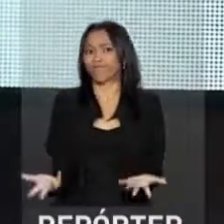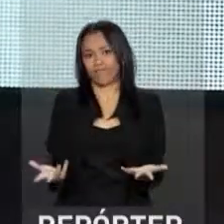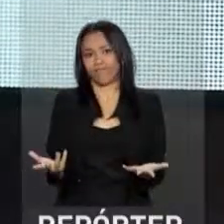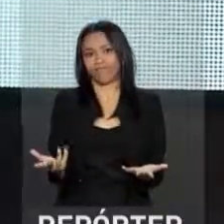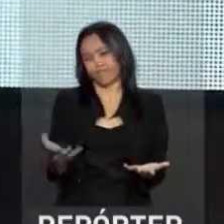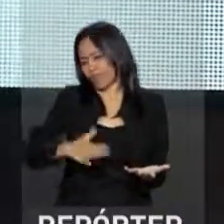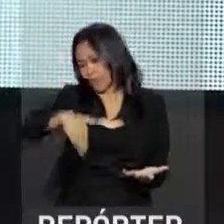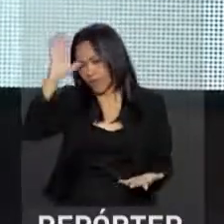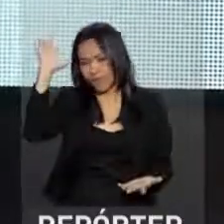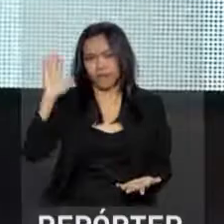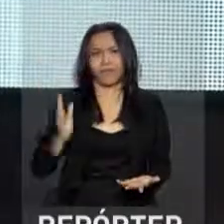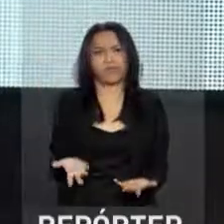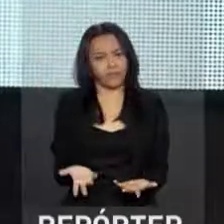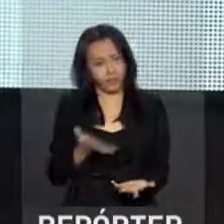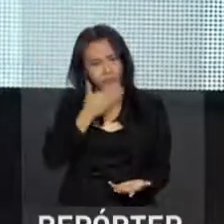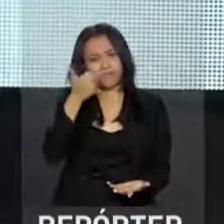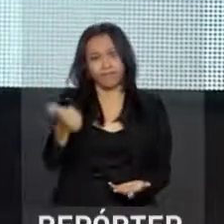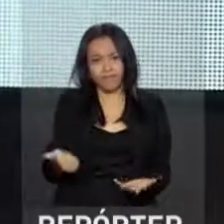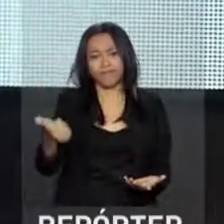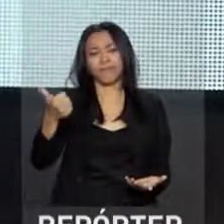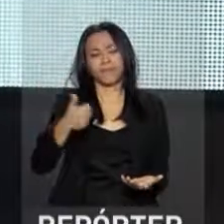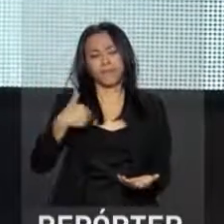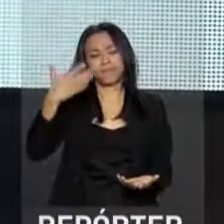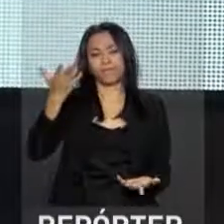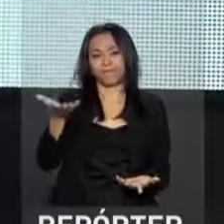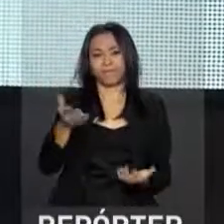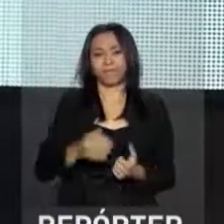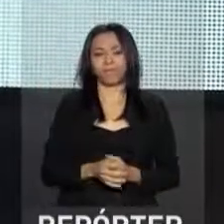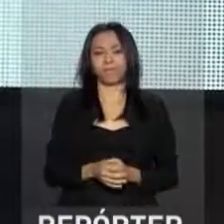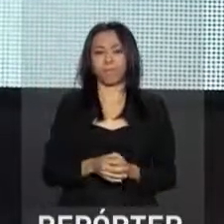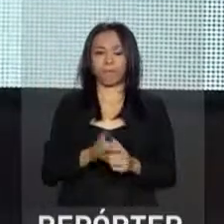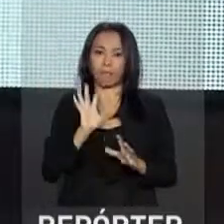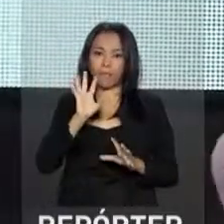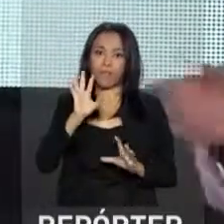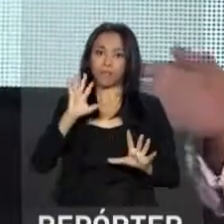ficarão muito mais fortes e melhor reconhecidos no plano internacional.